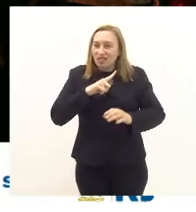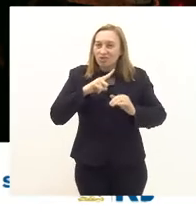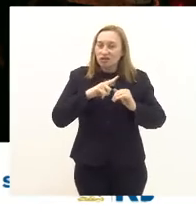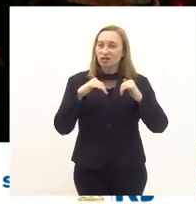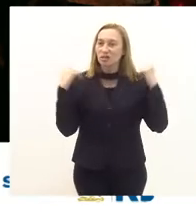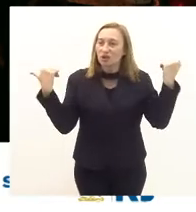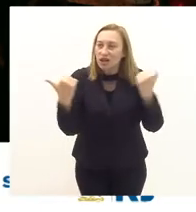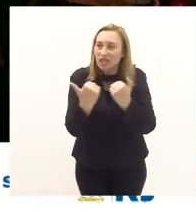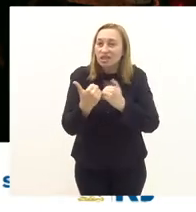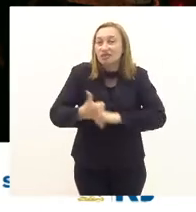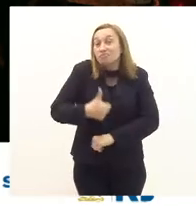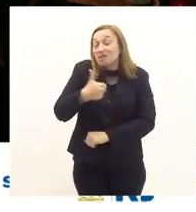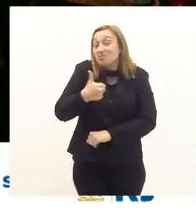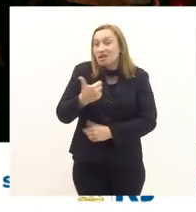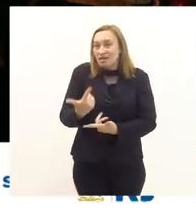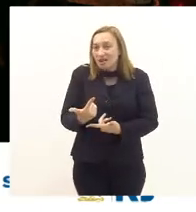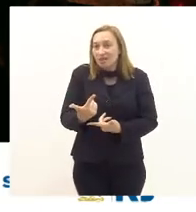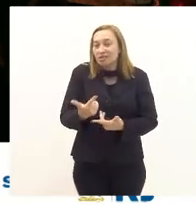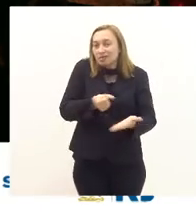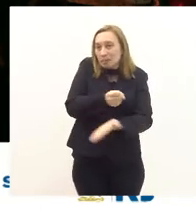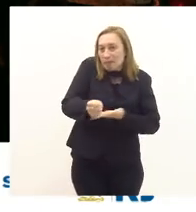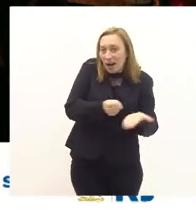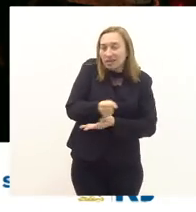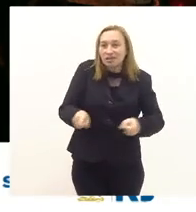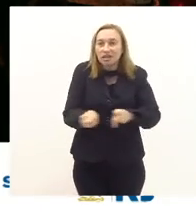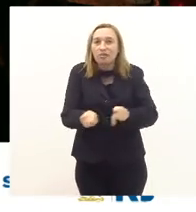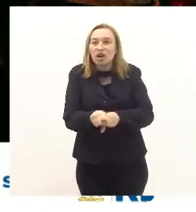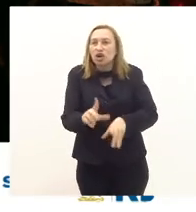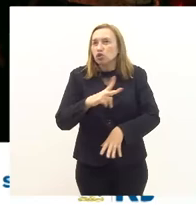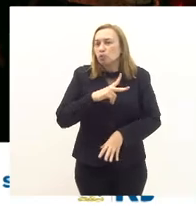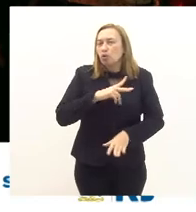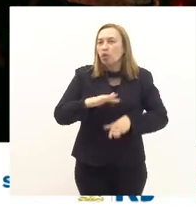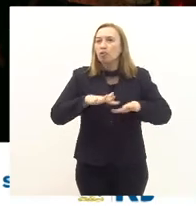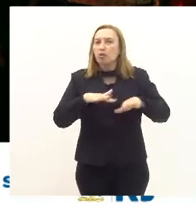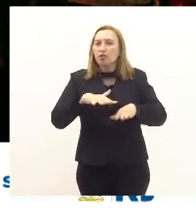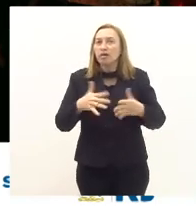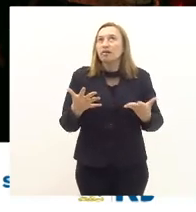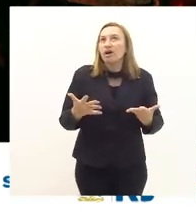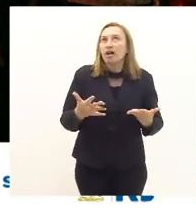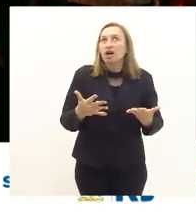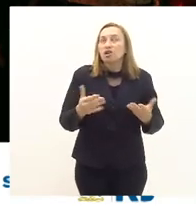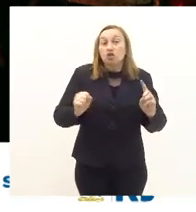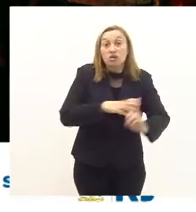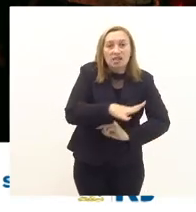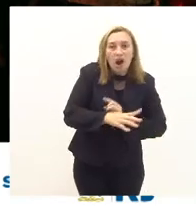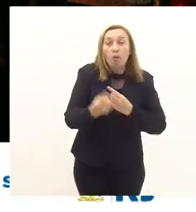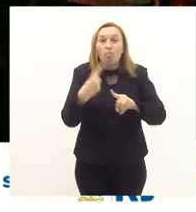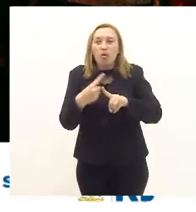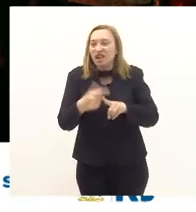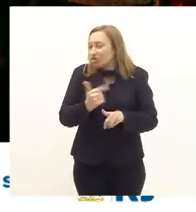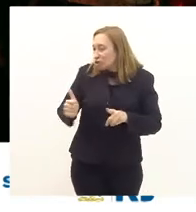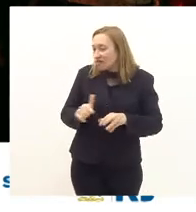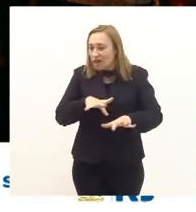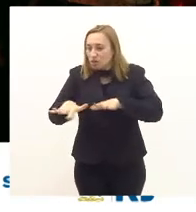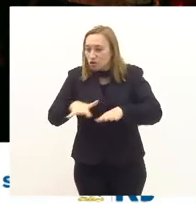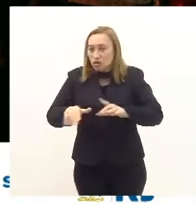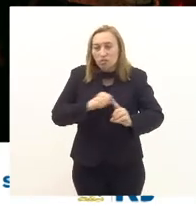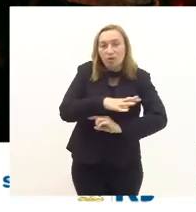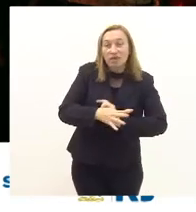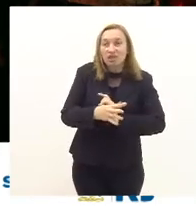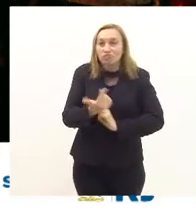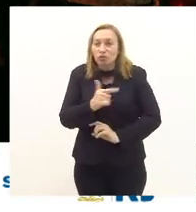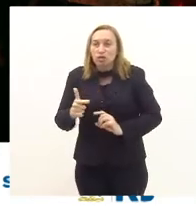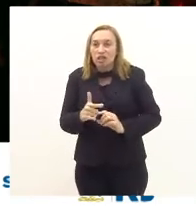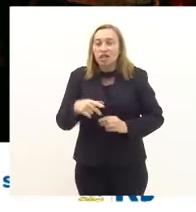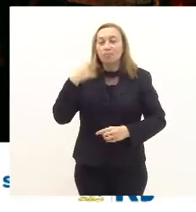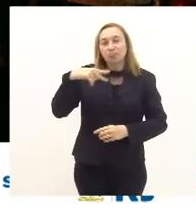falando aqui das primeiras conferências, essa luta de base também do próprio movimento, né, social, porque, sem o movimento social, não existiria